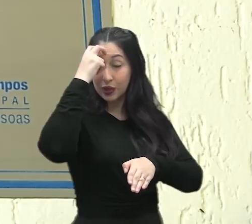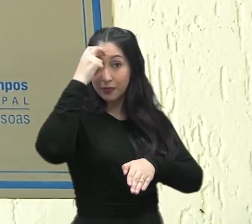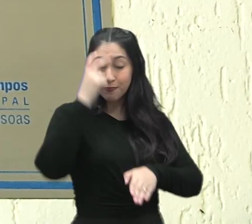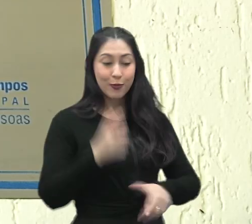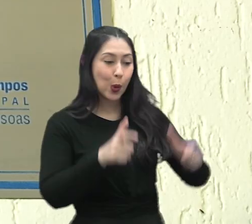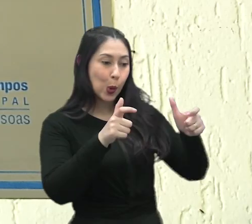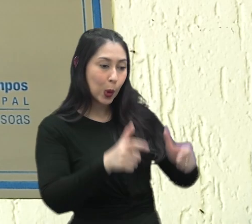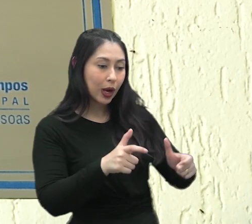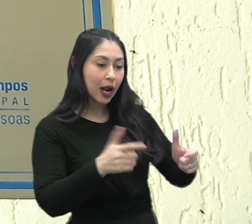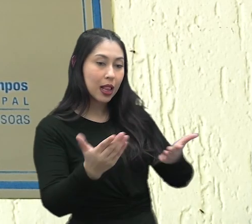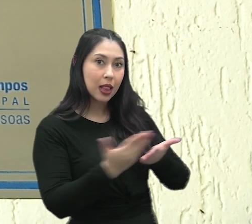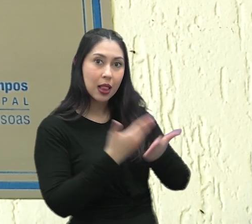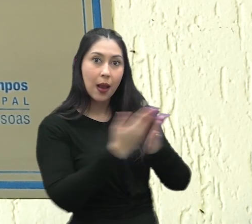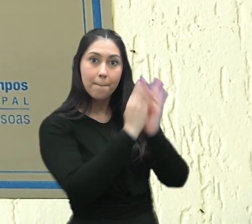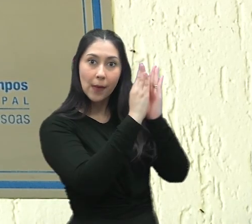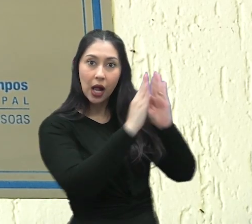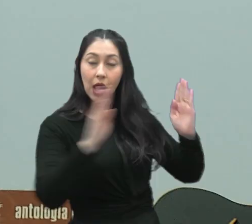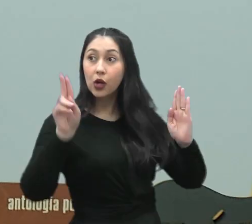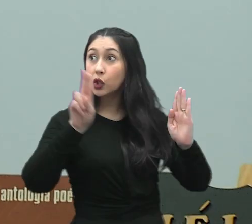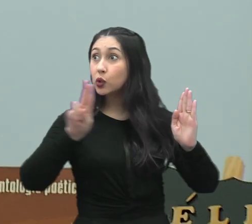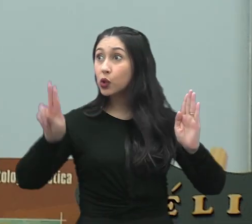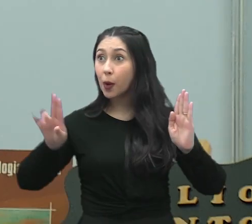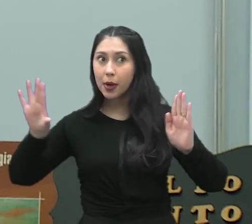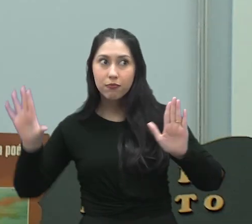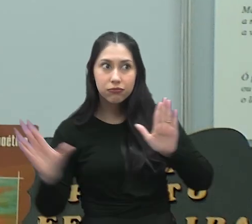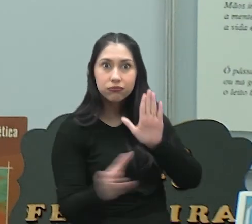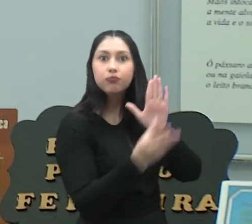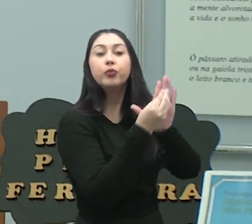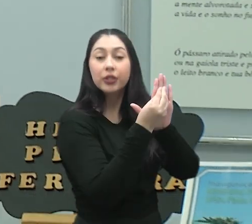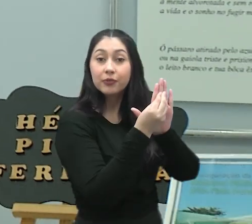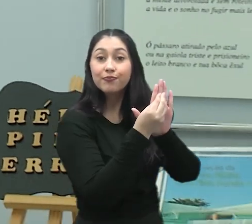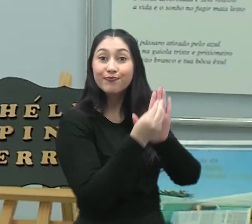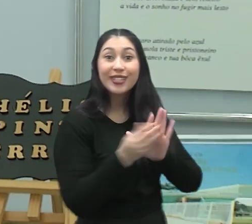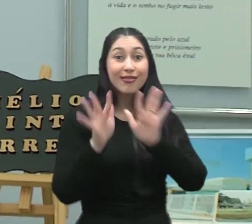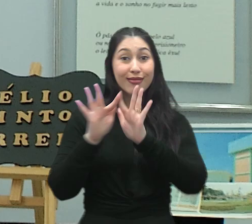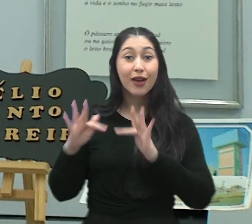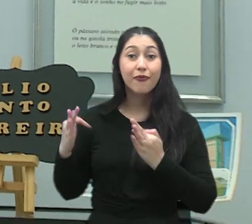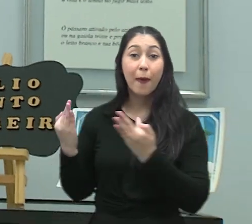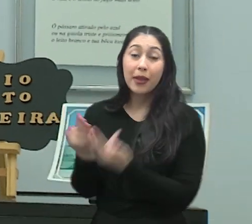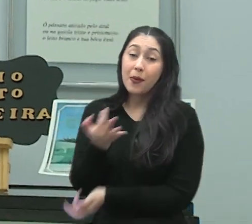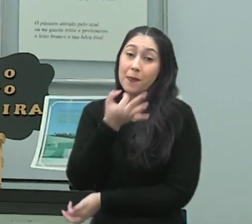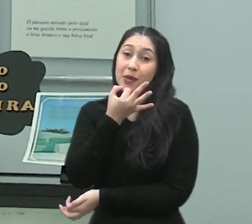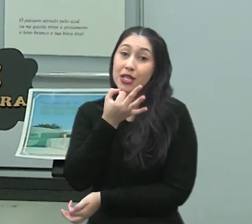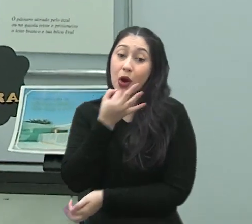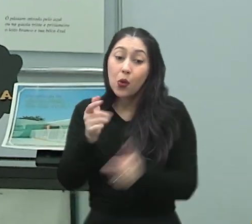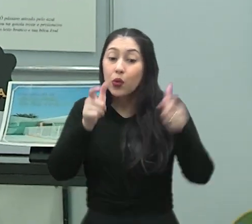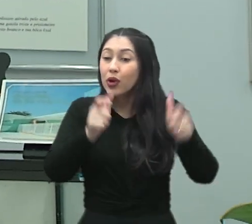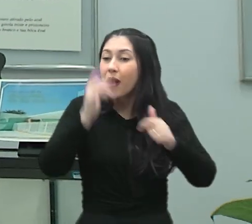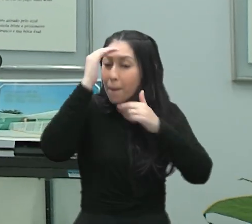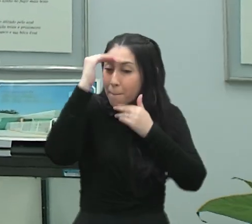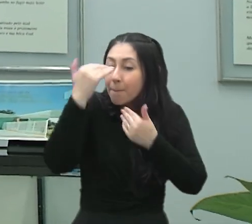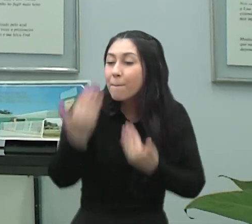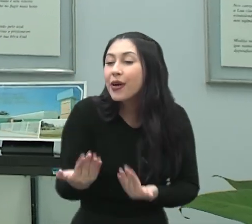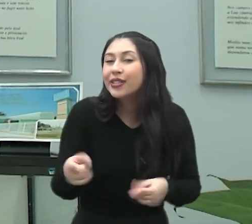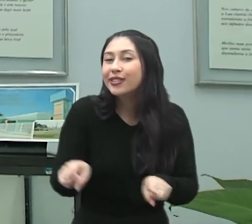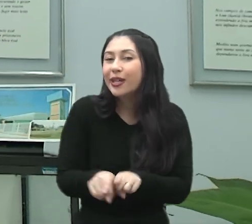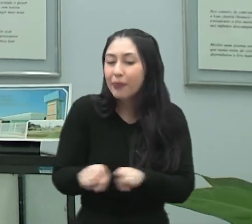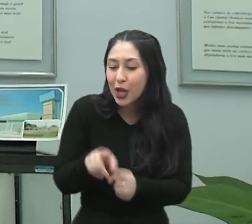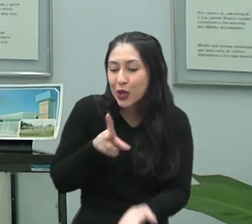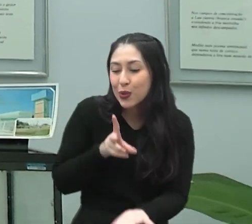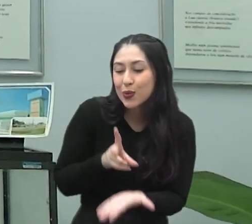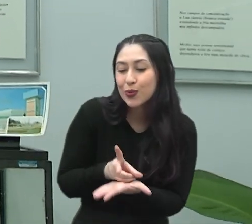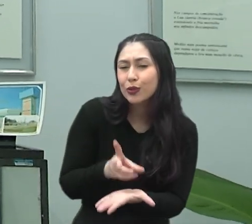morte, seu nome foi dado a uma biblioteca pública que preserva a memória do autor. Para a família, o espaço é mais do que uma homenagem, é